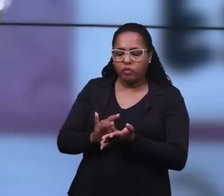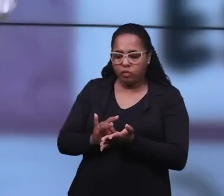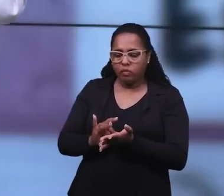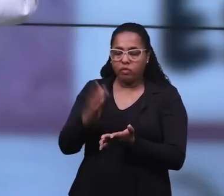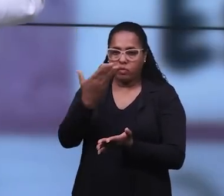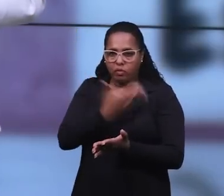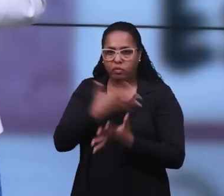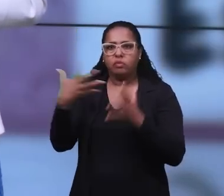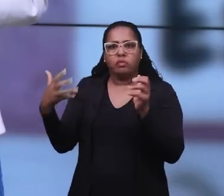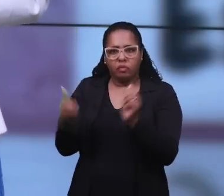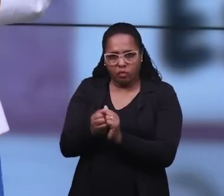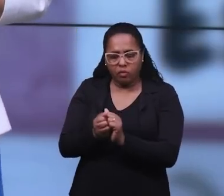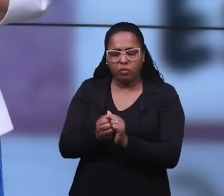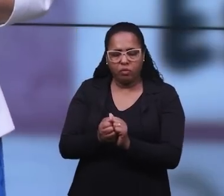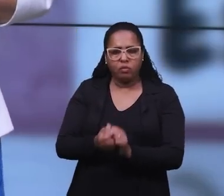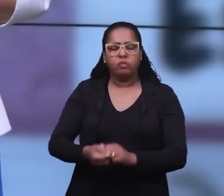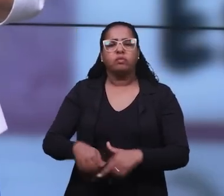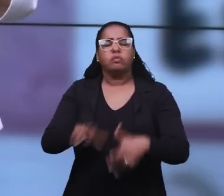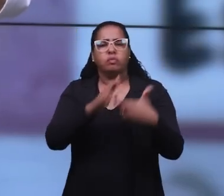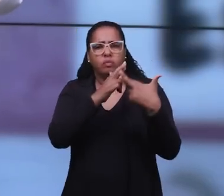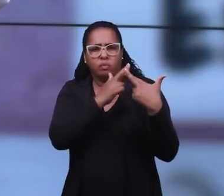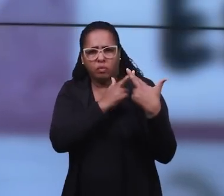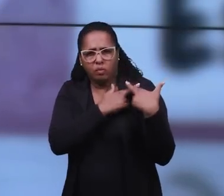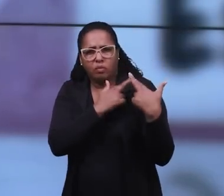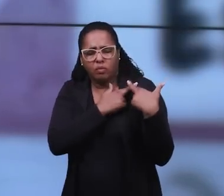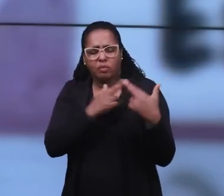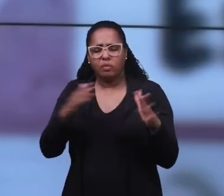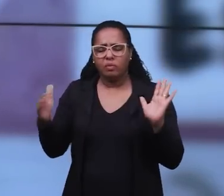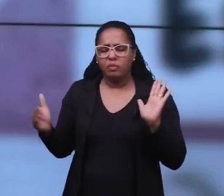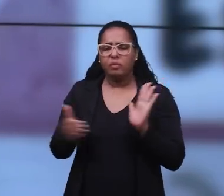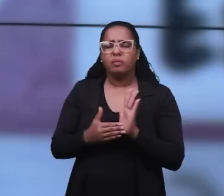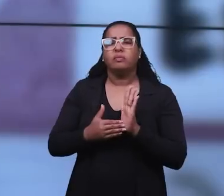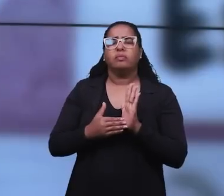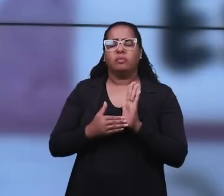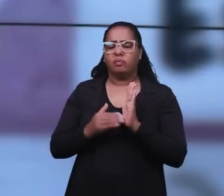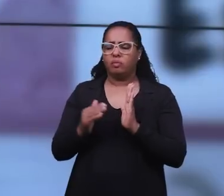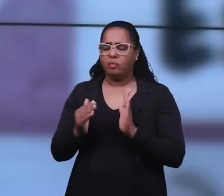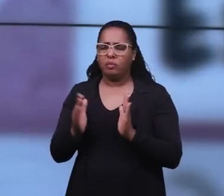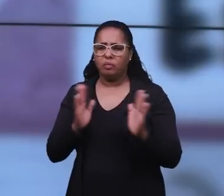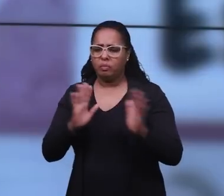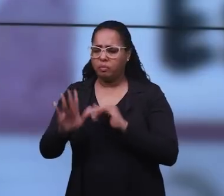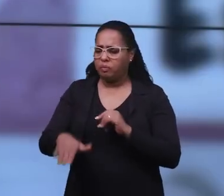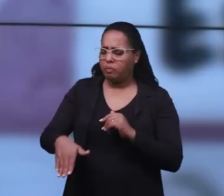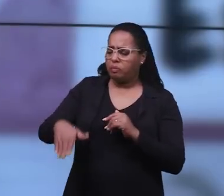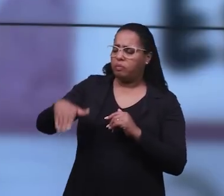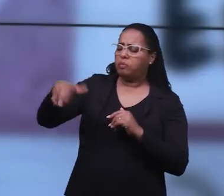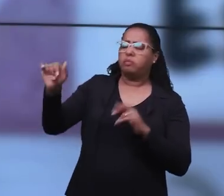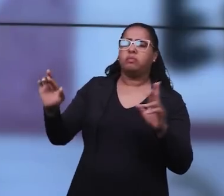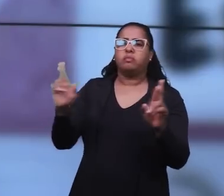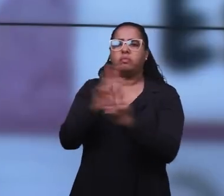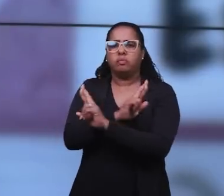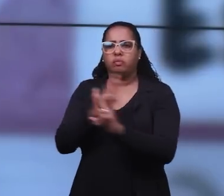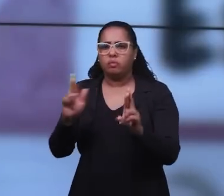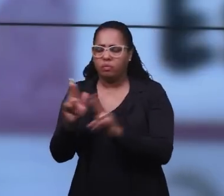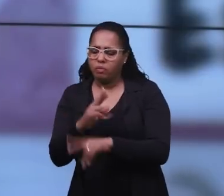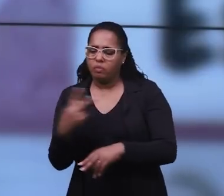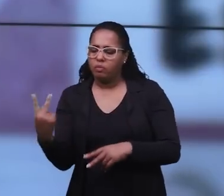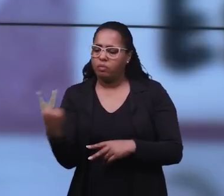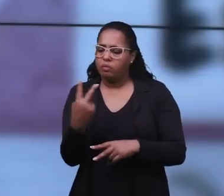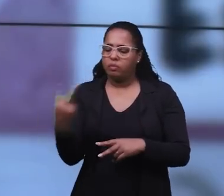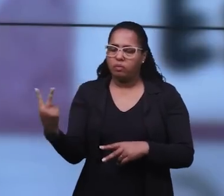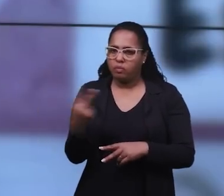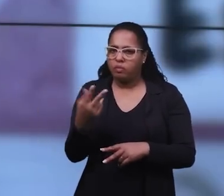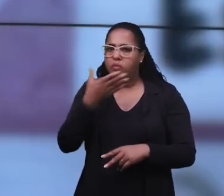companheiro. E com compromisso, até quando envelhecer, permanece a relação do casal